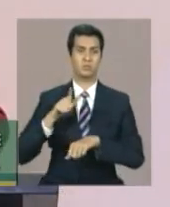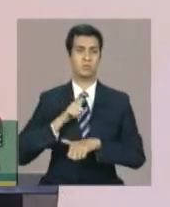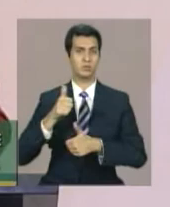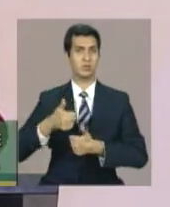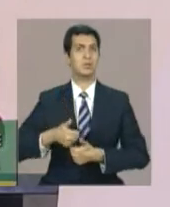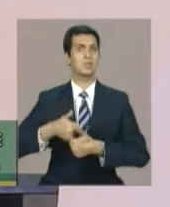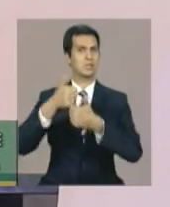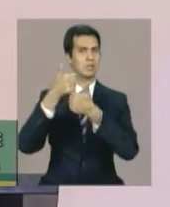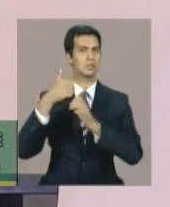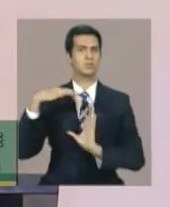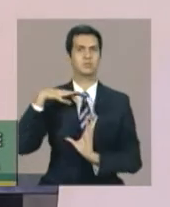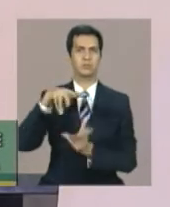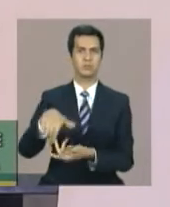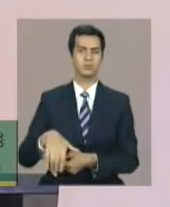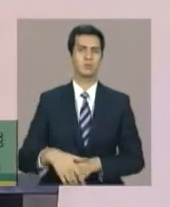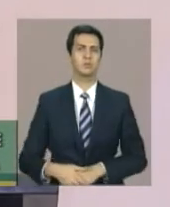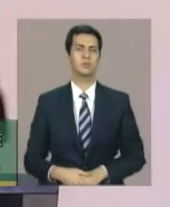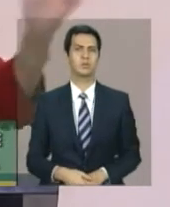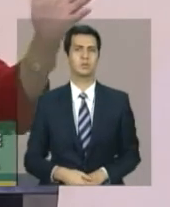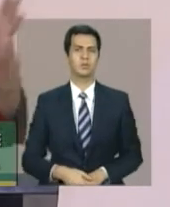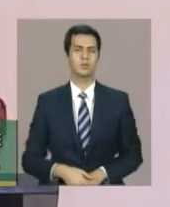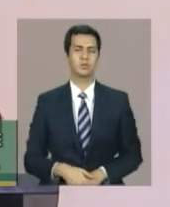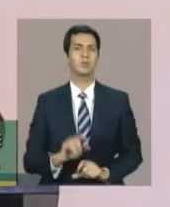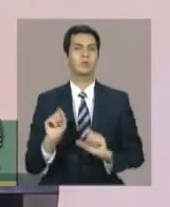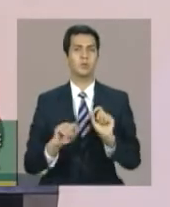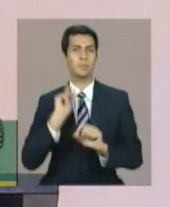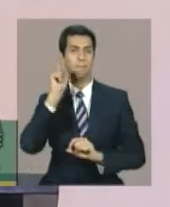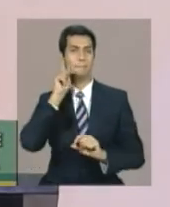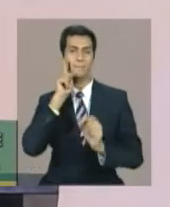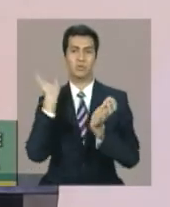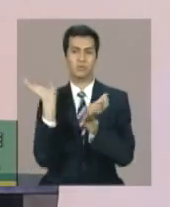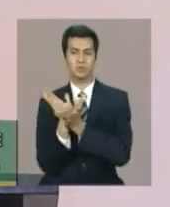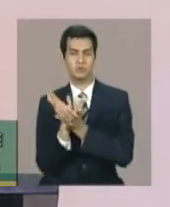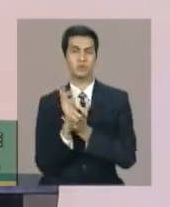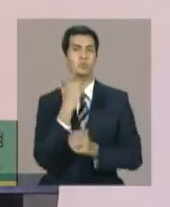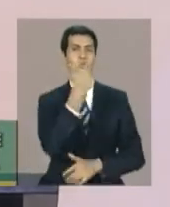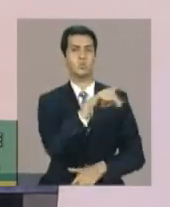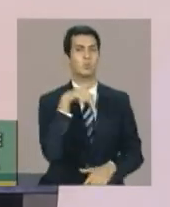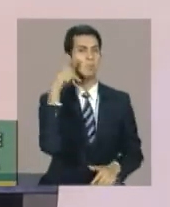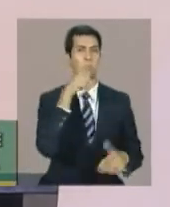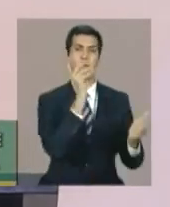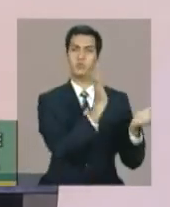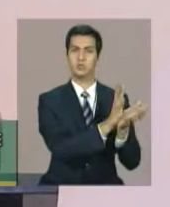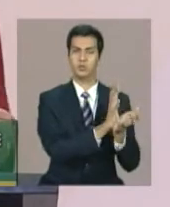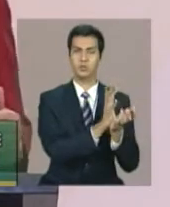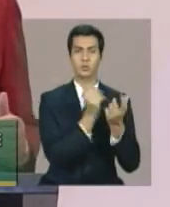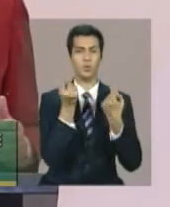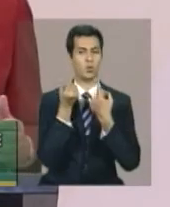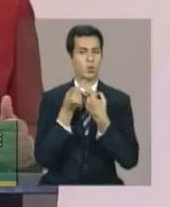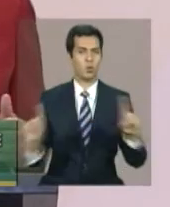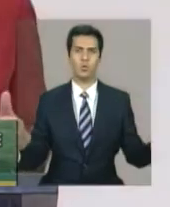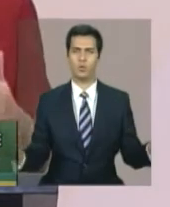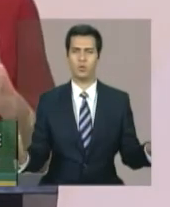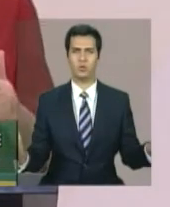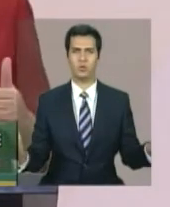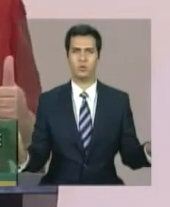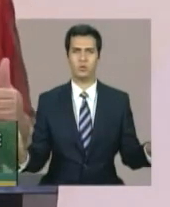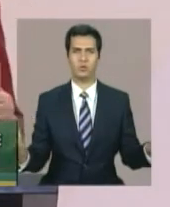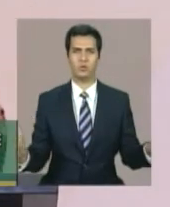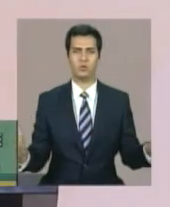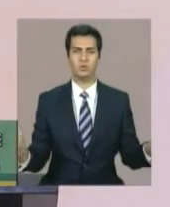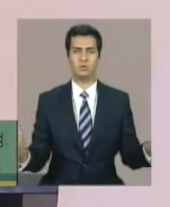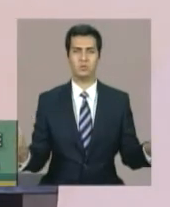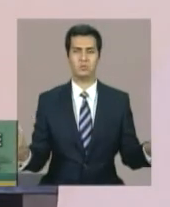liderança internacional, em que a oposição e a situação, principalmente, não